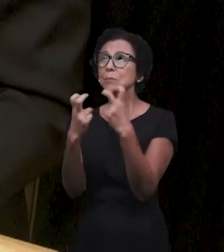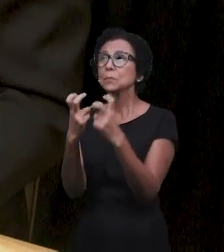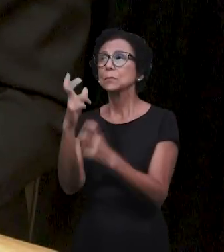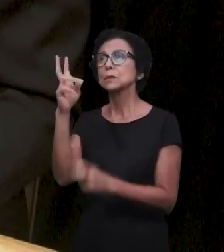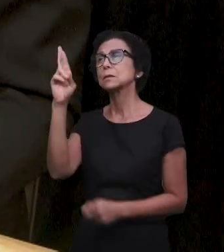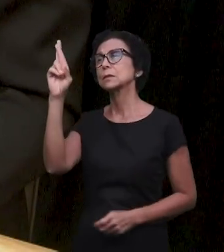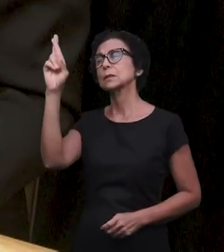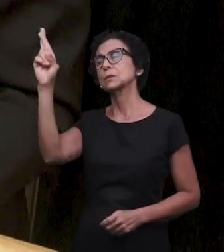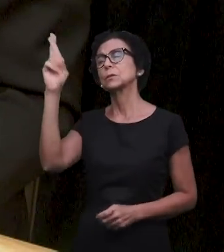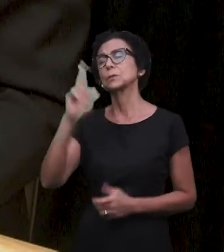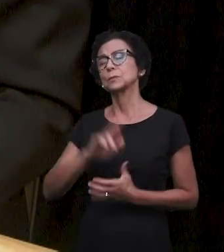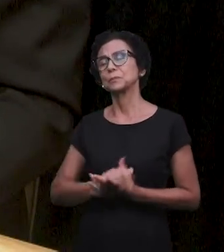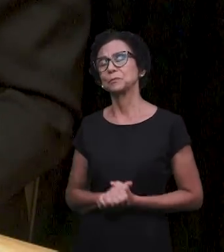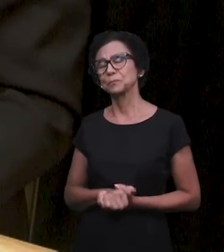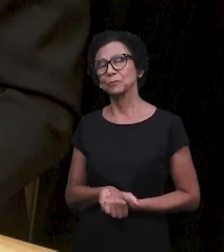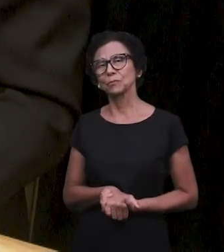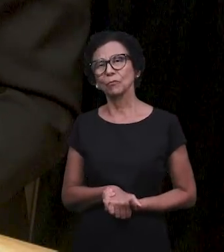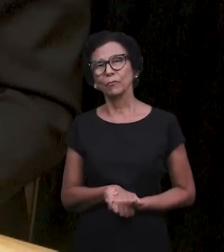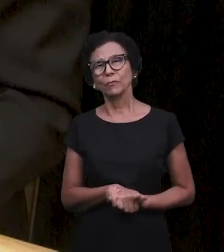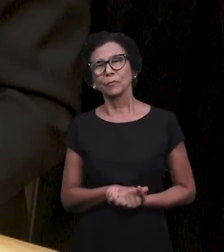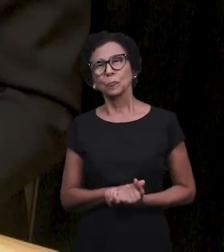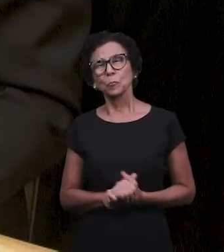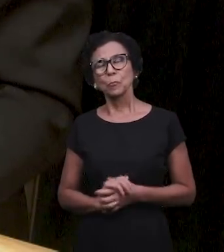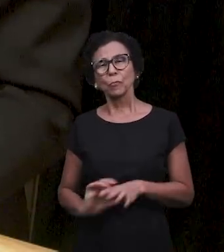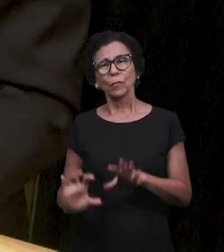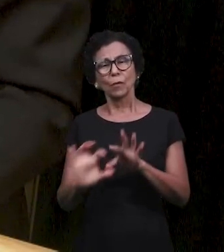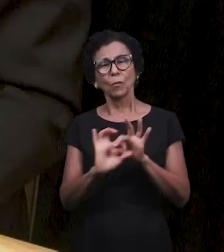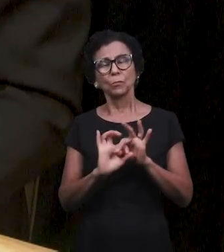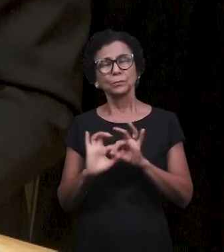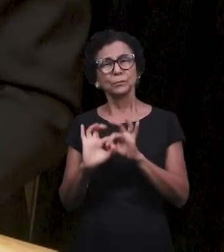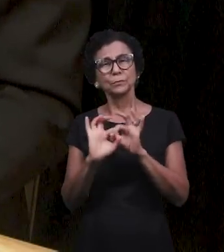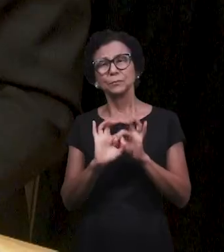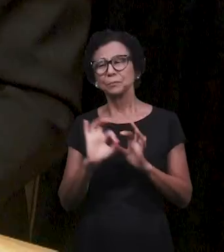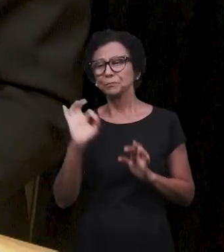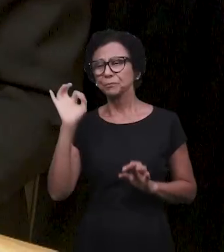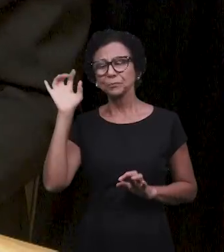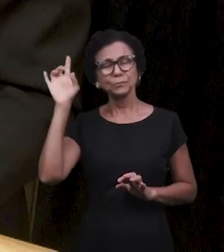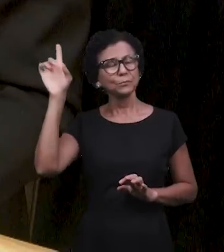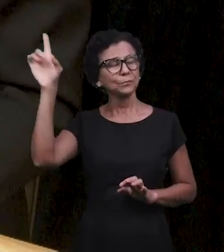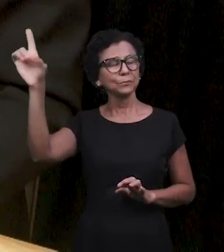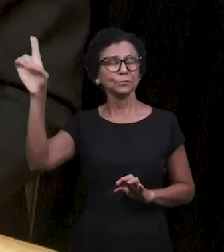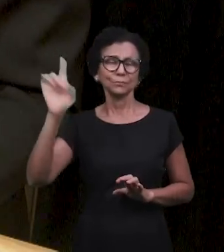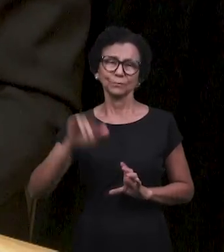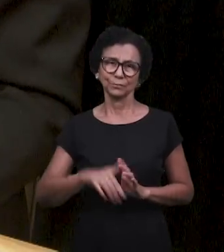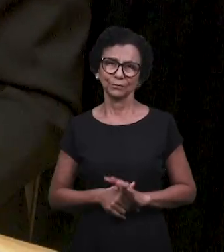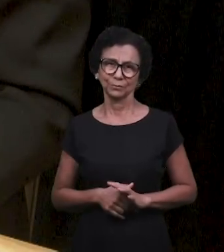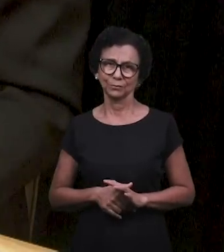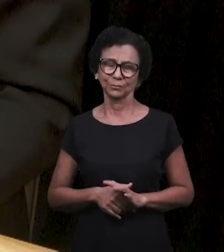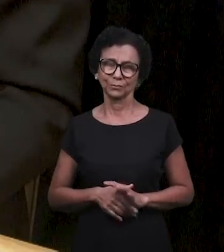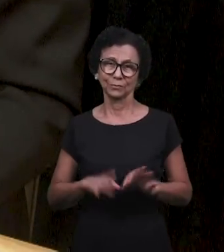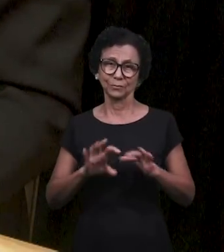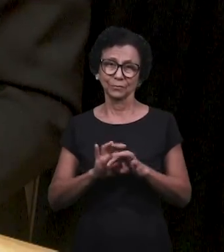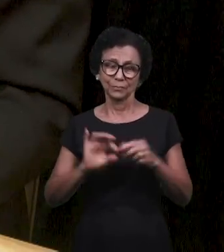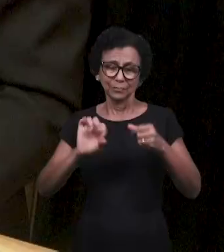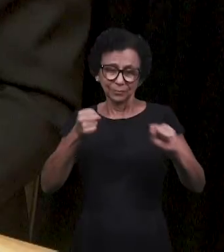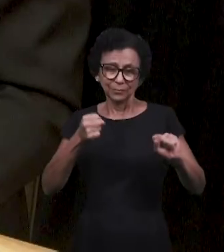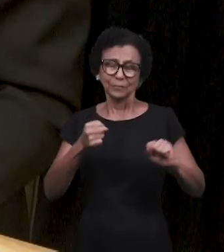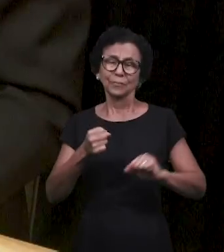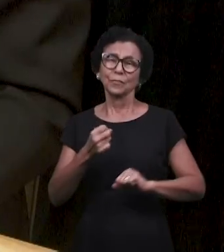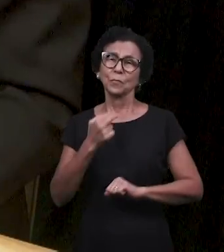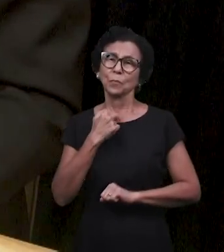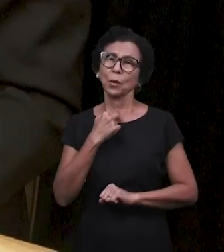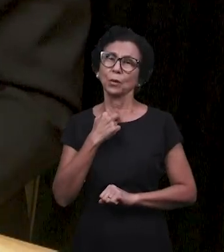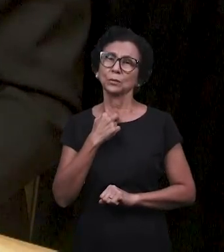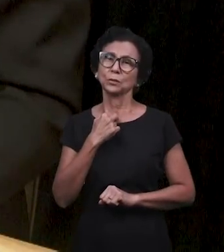por uma comunhão com Deus. Essa comunhão não pode ser quebrada. Filhinhos, não pequeis, mas se pecardes, você